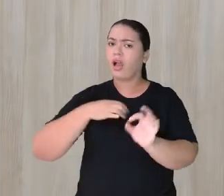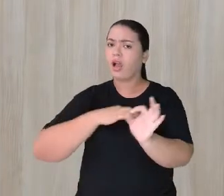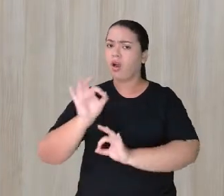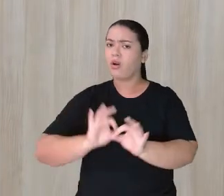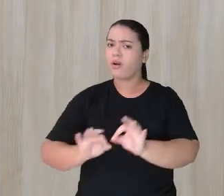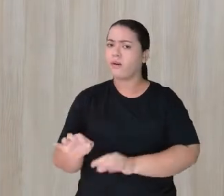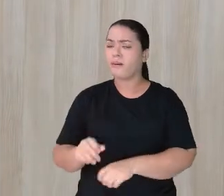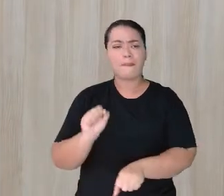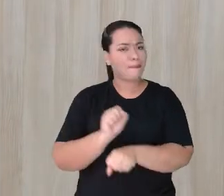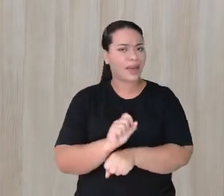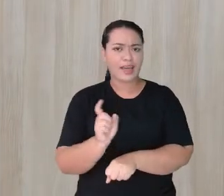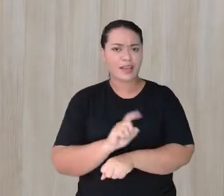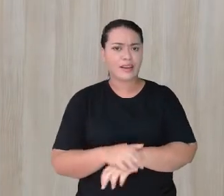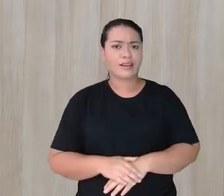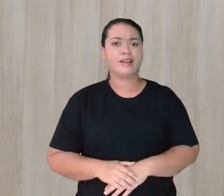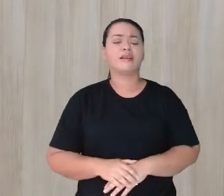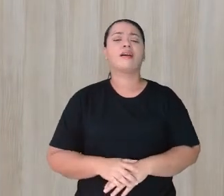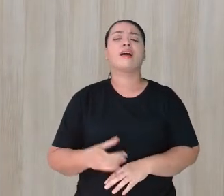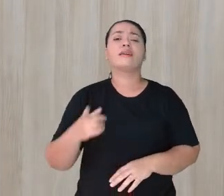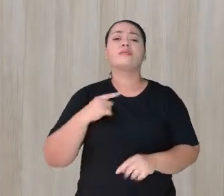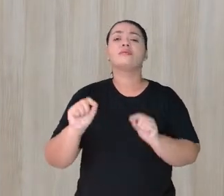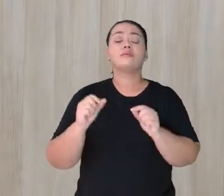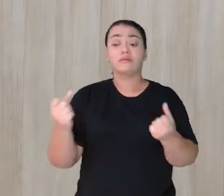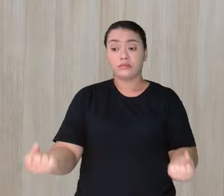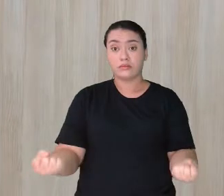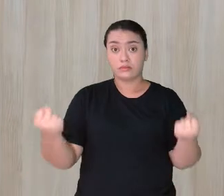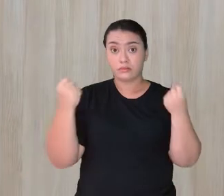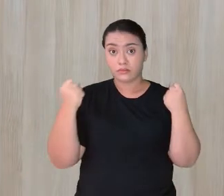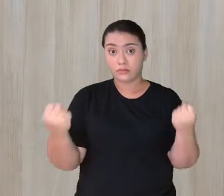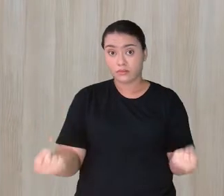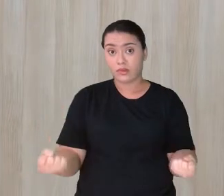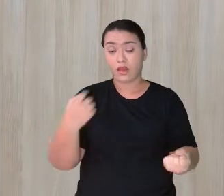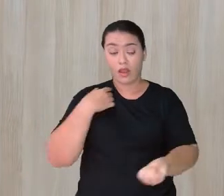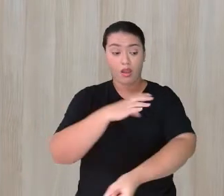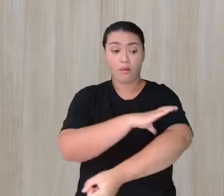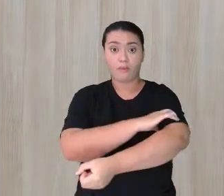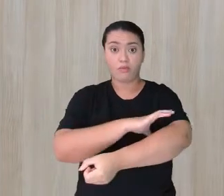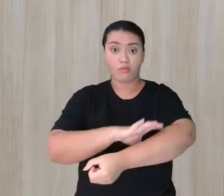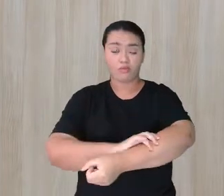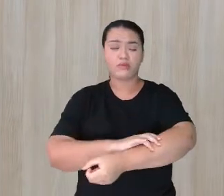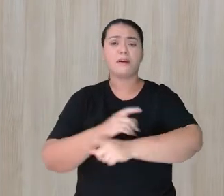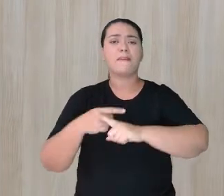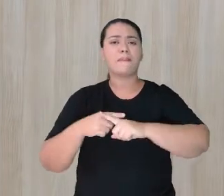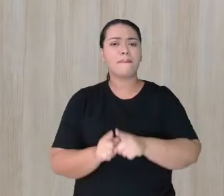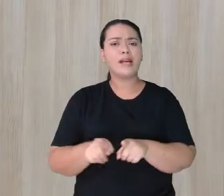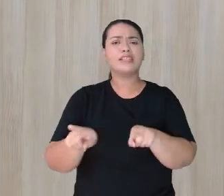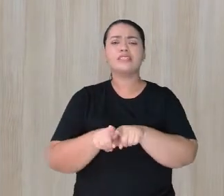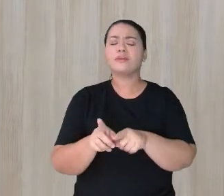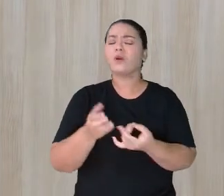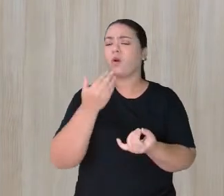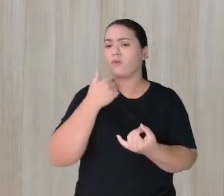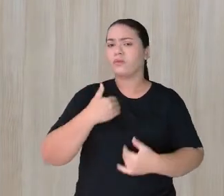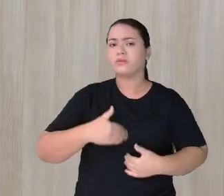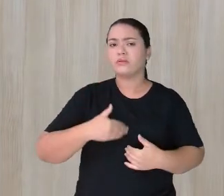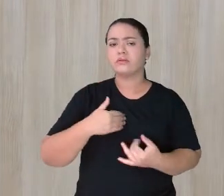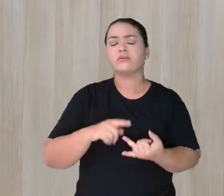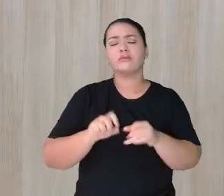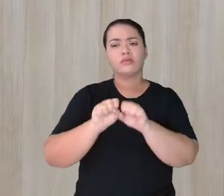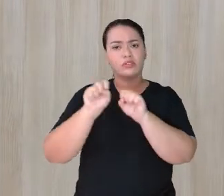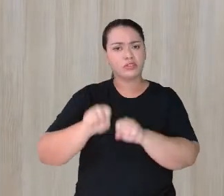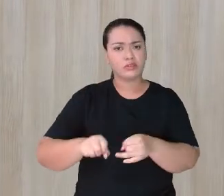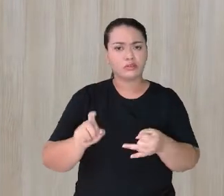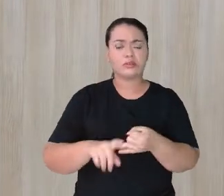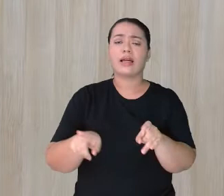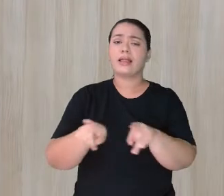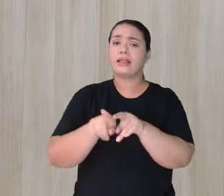Não parou de... Ele está usando aí o músculo dele, mas o sistema digestório dele aí está funcionando, né? O